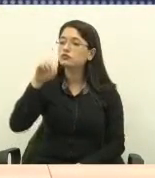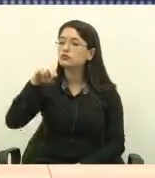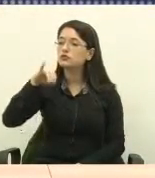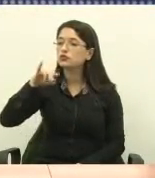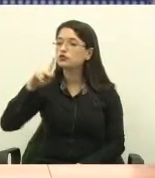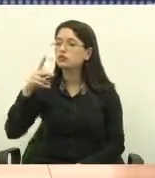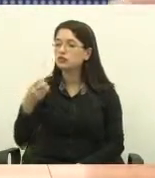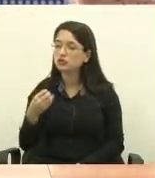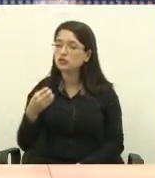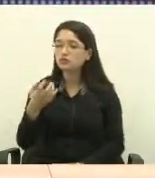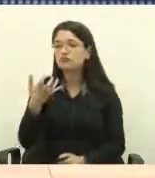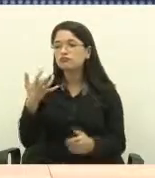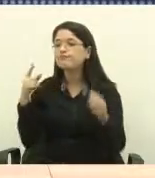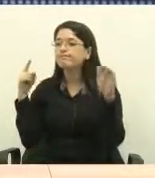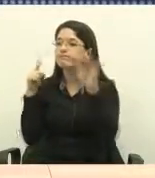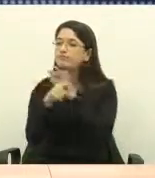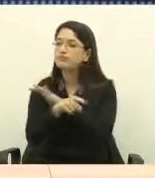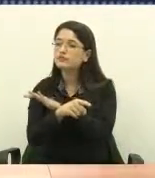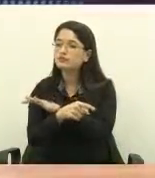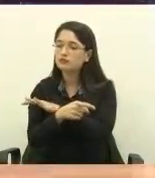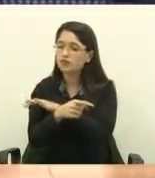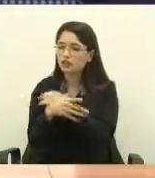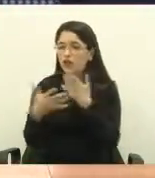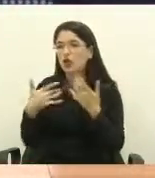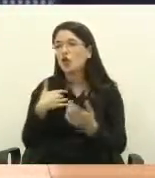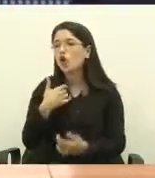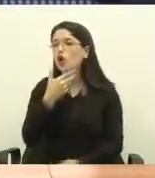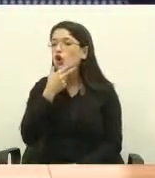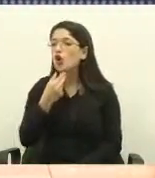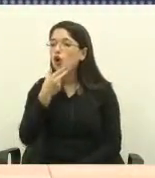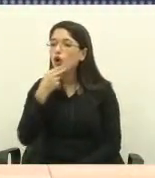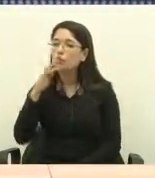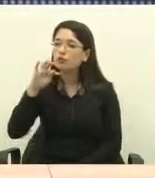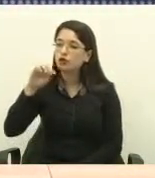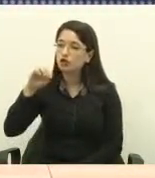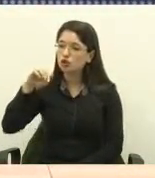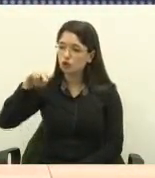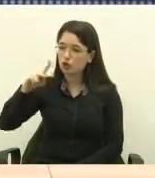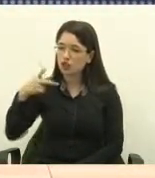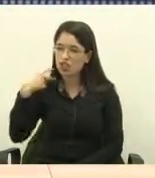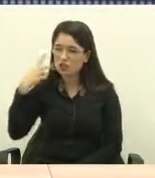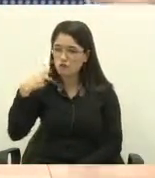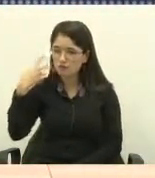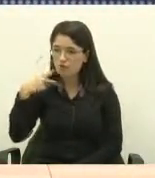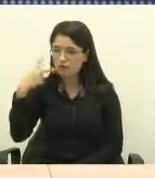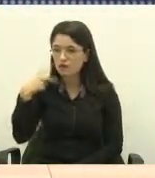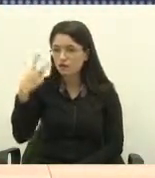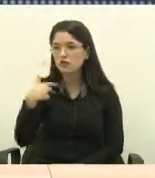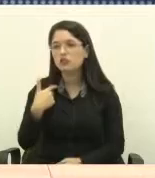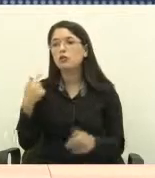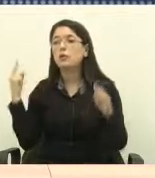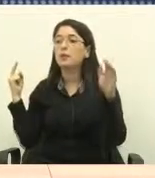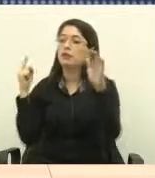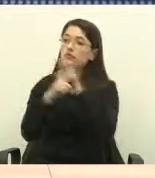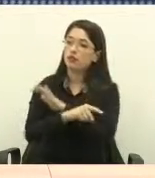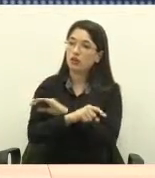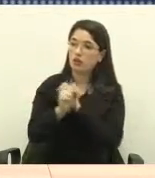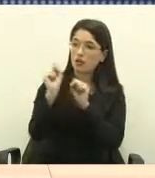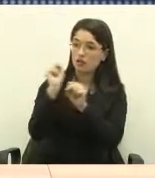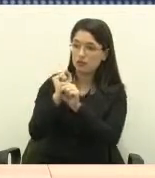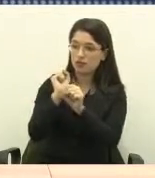fazer uma pergunta. E, enquanto o vereador Toninho fizer a pergunta e a secretária estiver a responder,